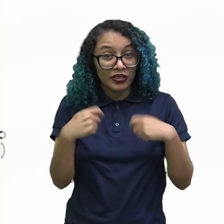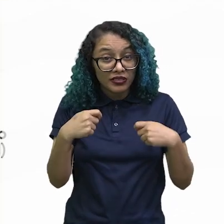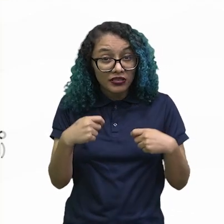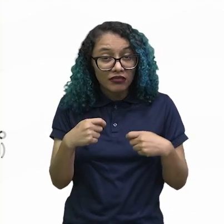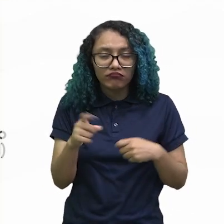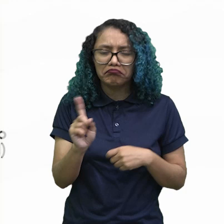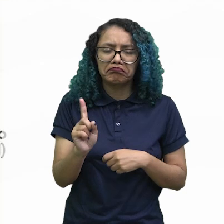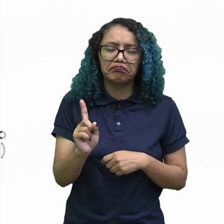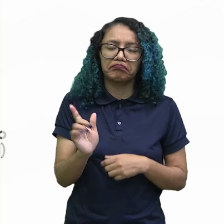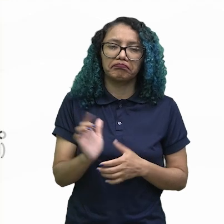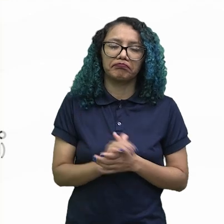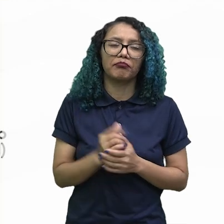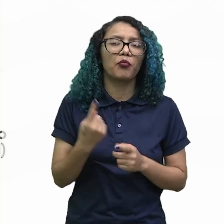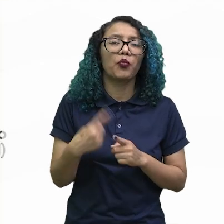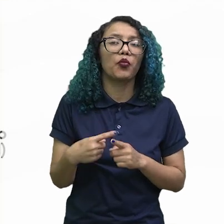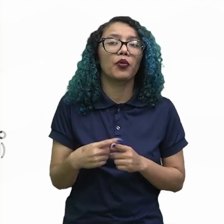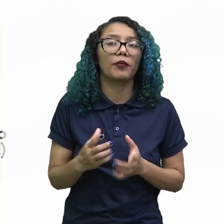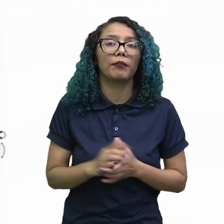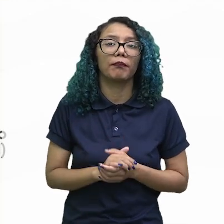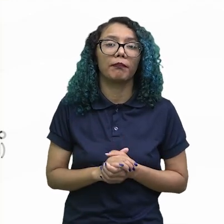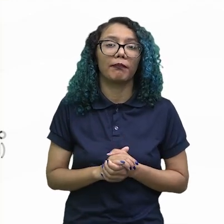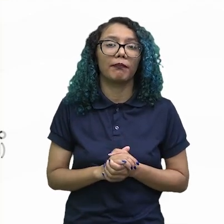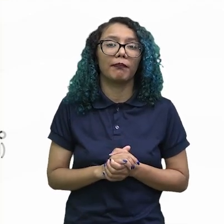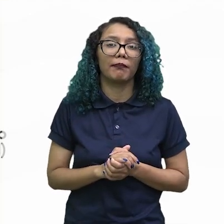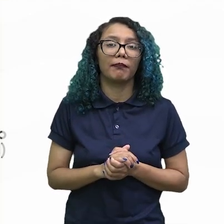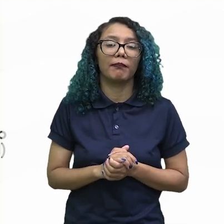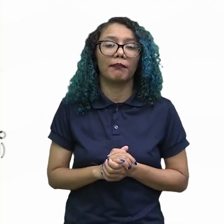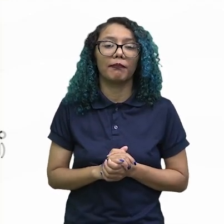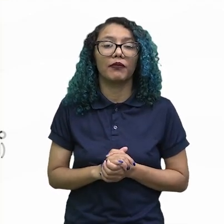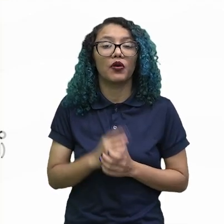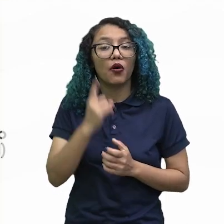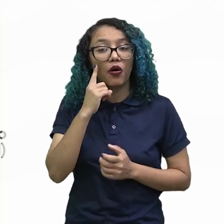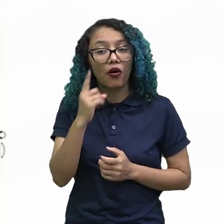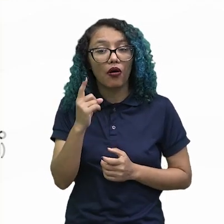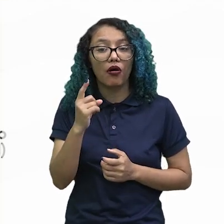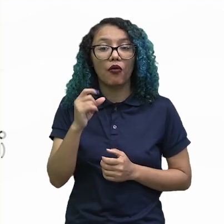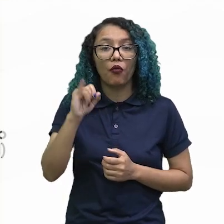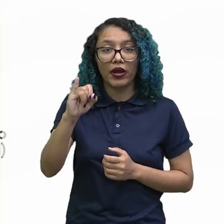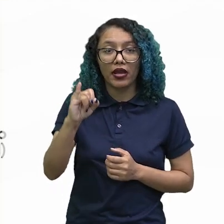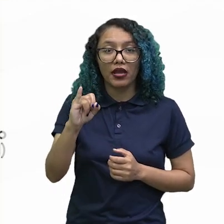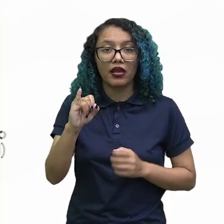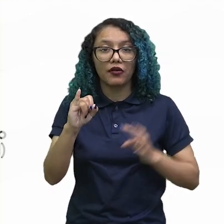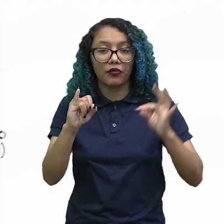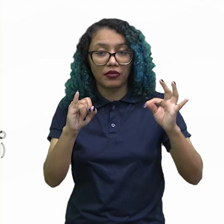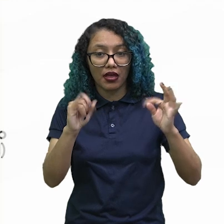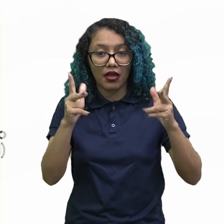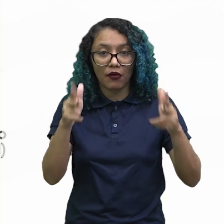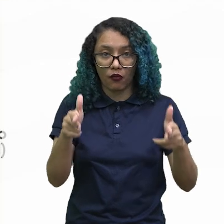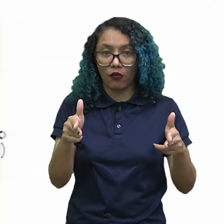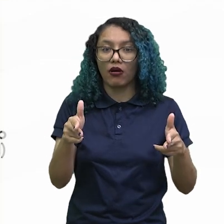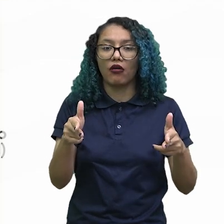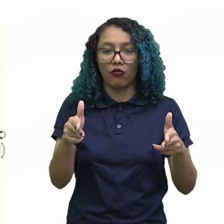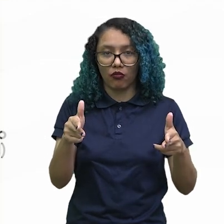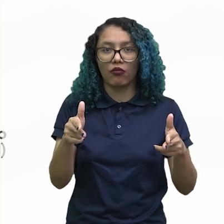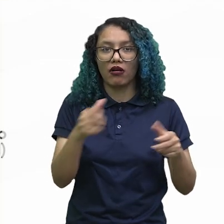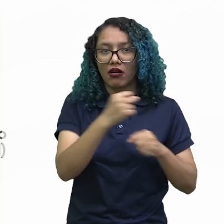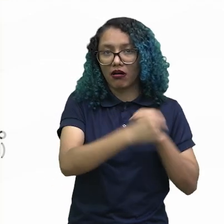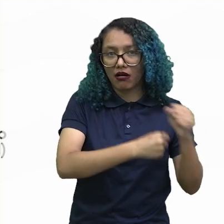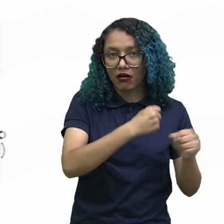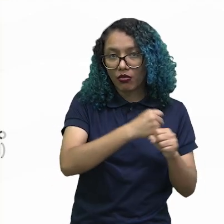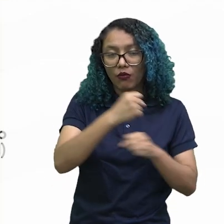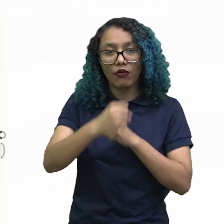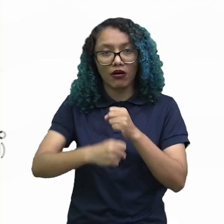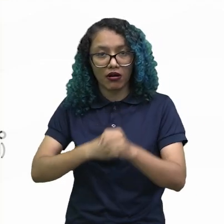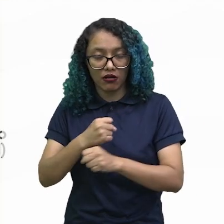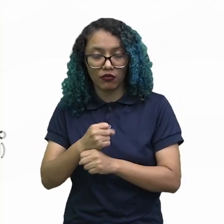transformação? Não. Por que não? Porque tempo e taxa, os dois estão em anos,